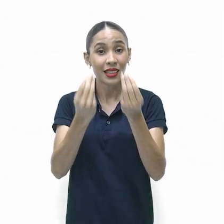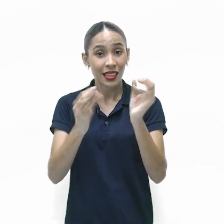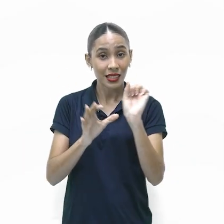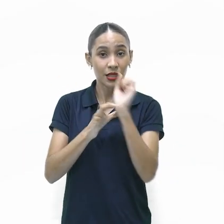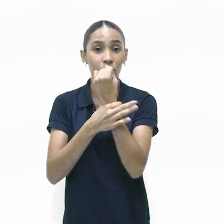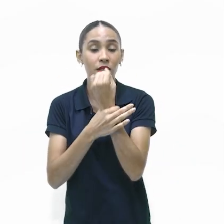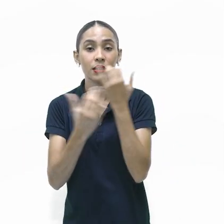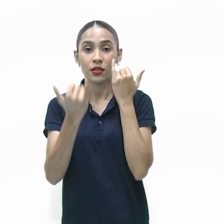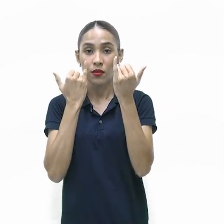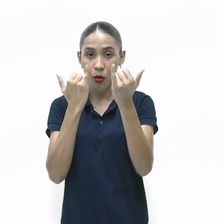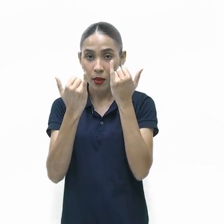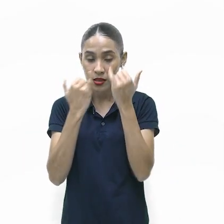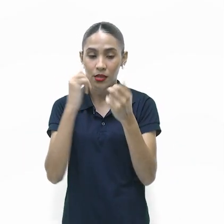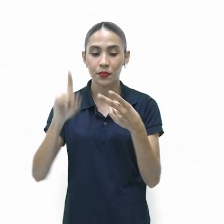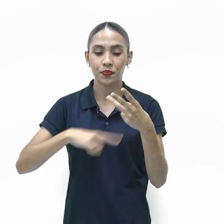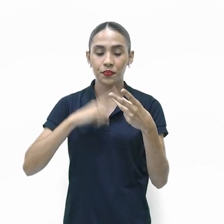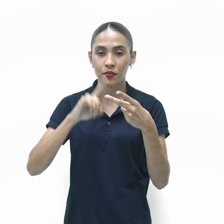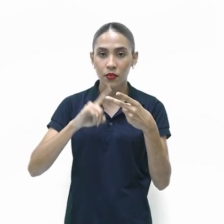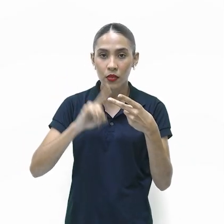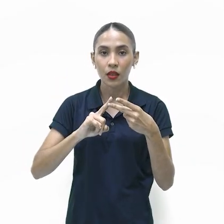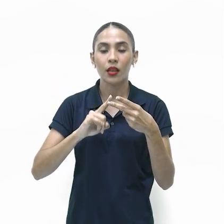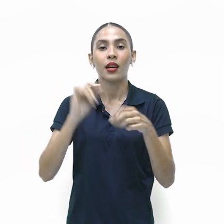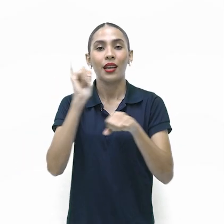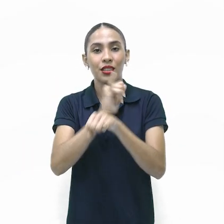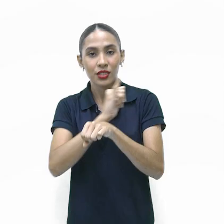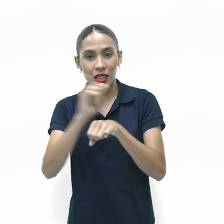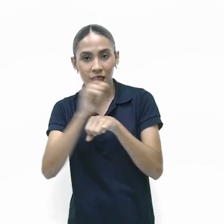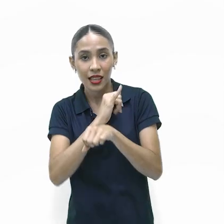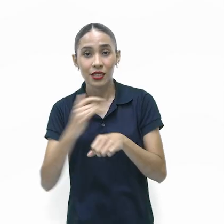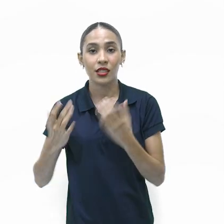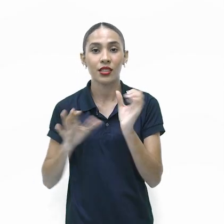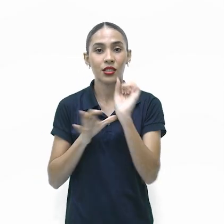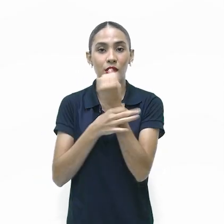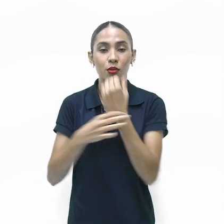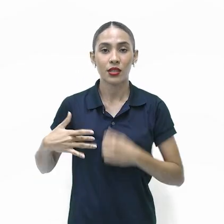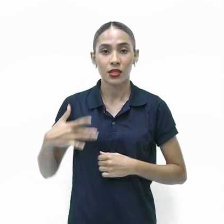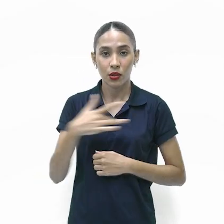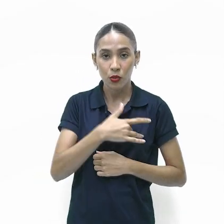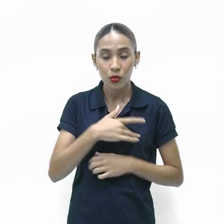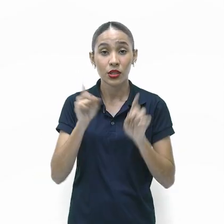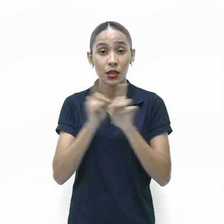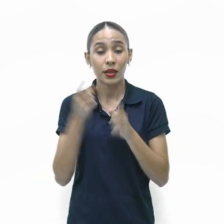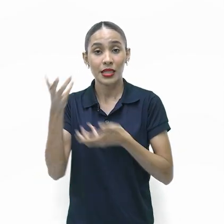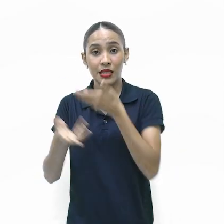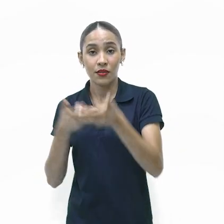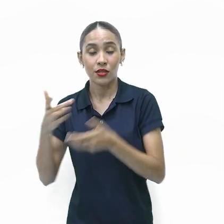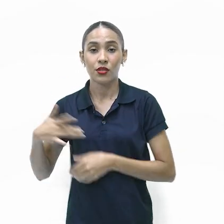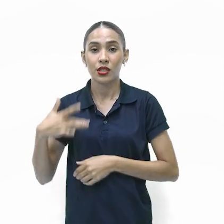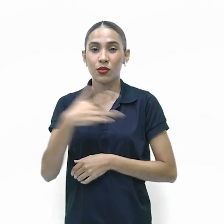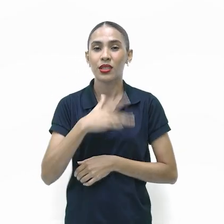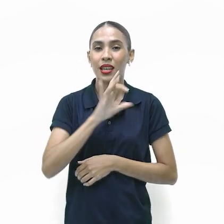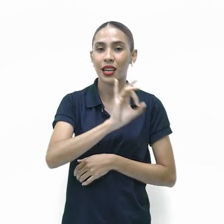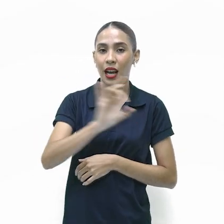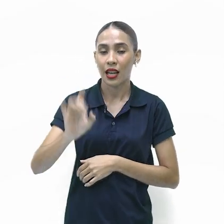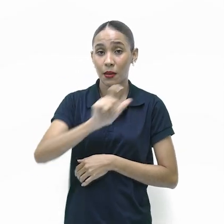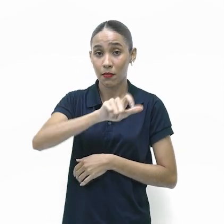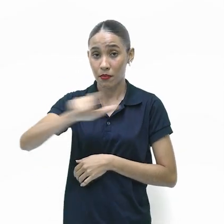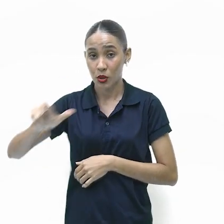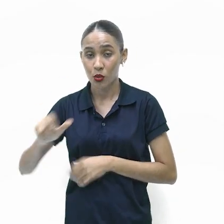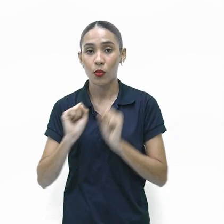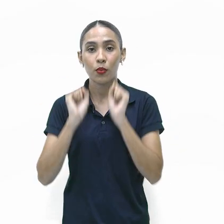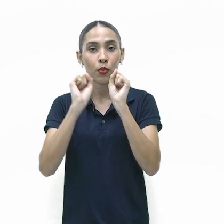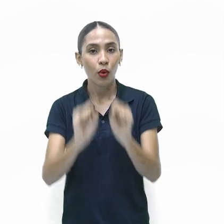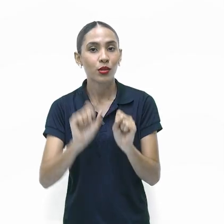a informações, métodos contraceptivos e serviços de saúde para que cada pessoa possa